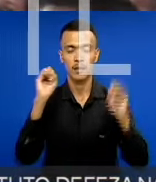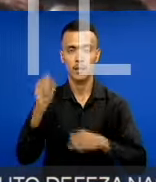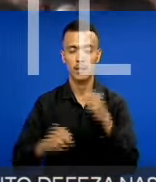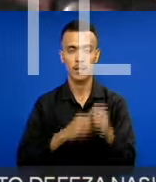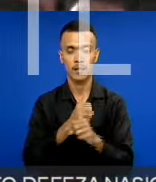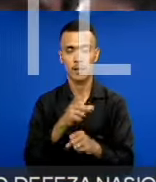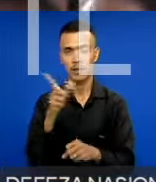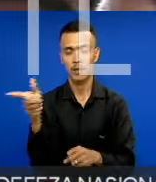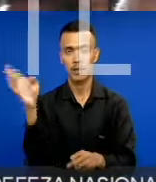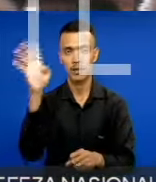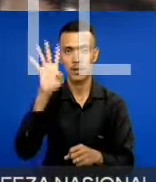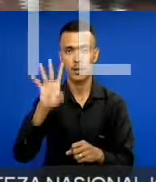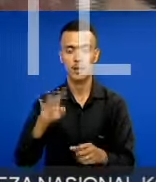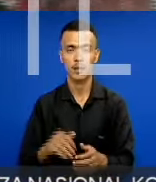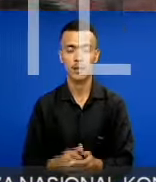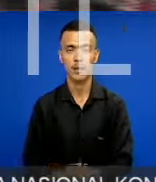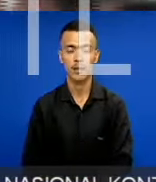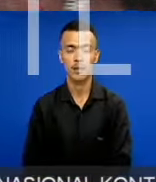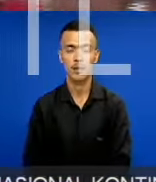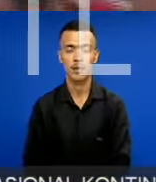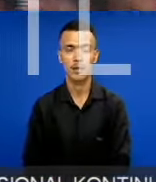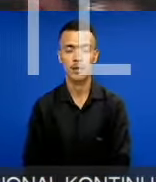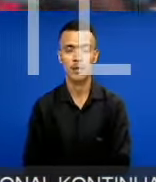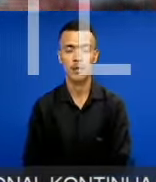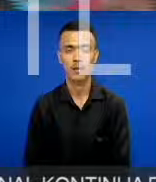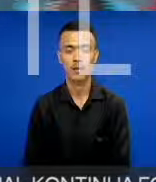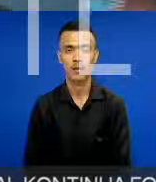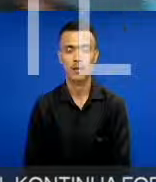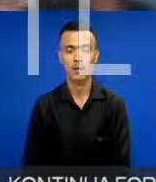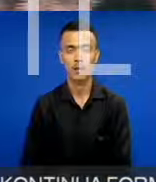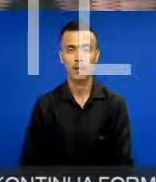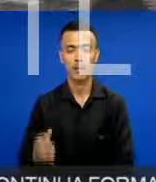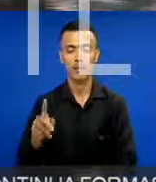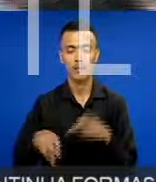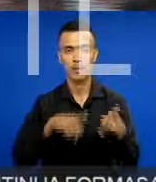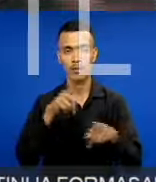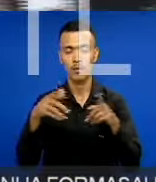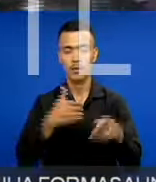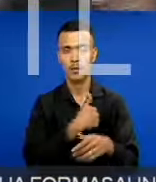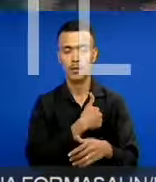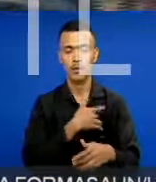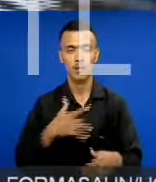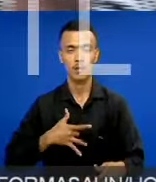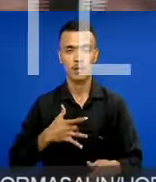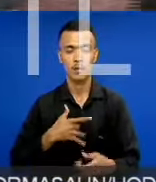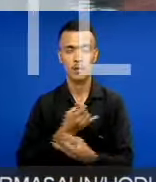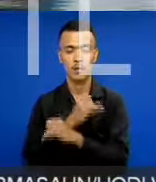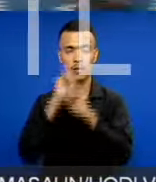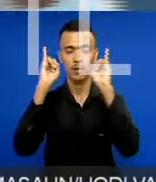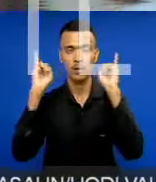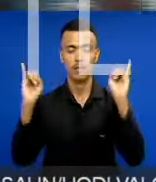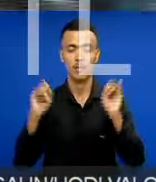lara, wabu paga sirak sinti uku angne inwe. Kau magbahok